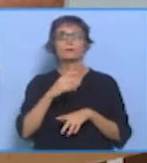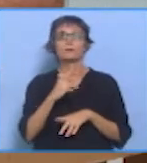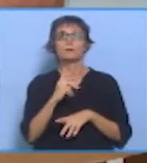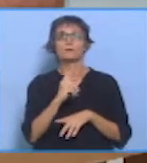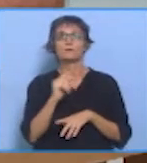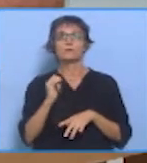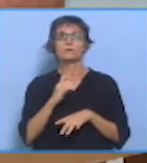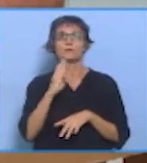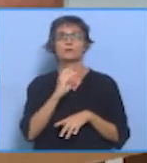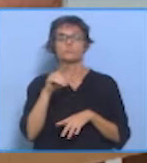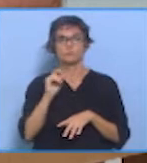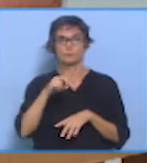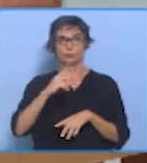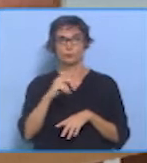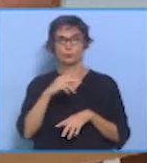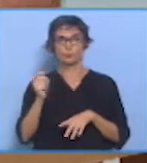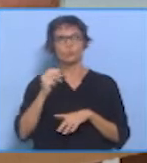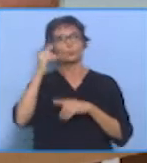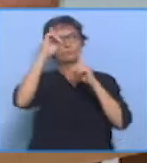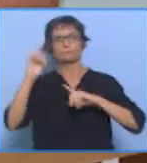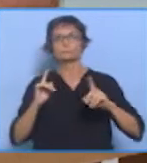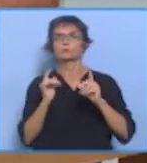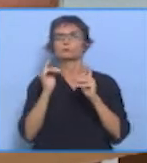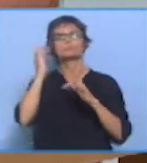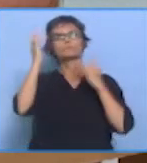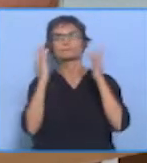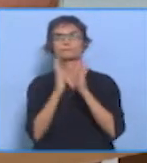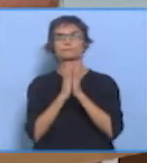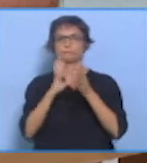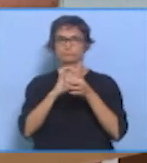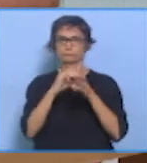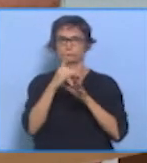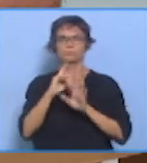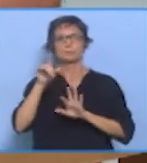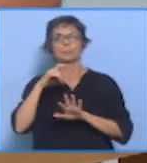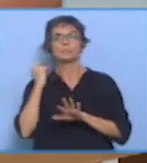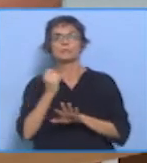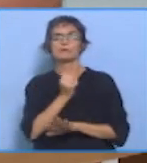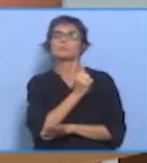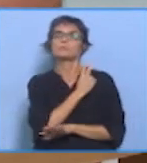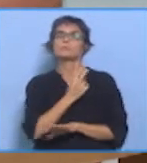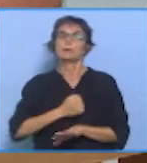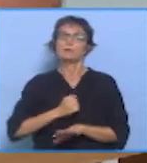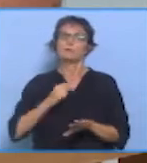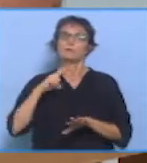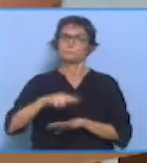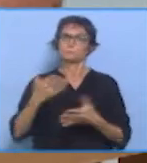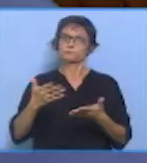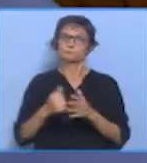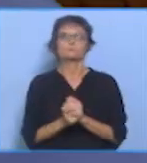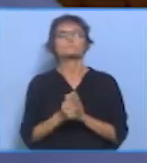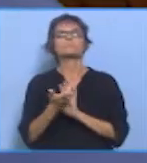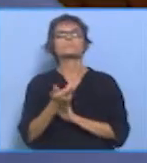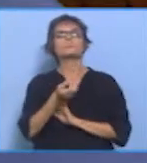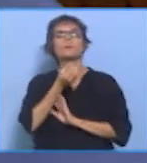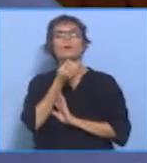da Universidade Católica Portuguesa, e Marco Paulo Cardoso Bernardino, professor de Educação Moral e Religiosa Católica. Muito boa tarde. Boa tarde. Obrigado por